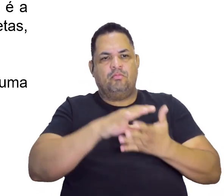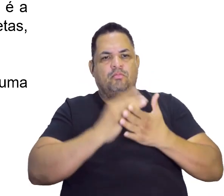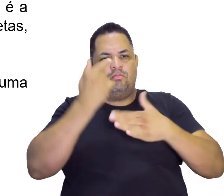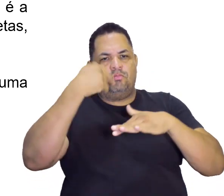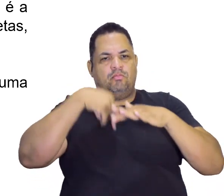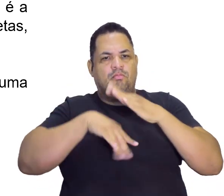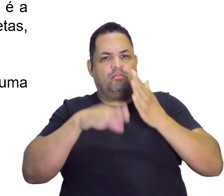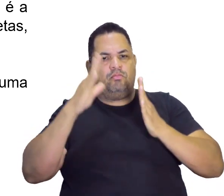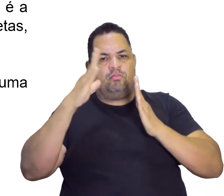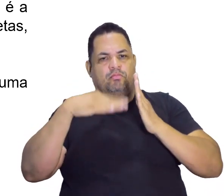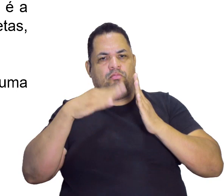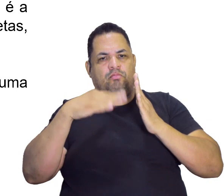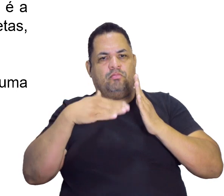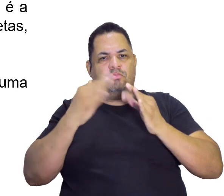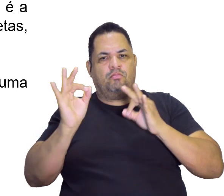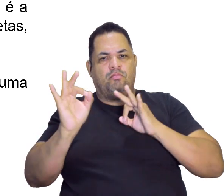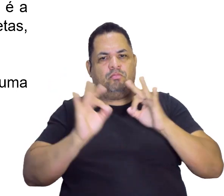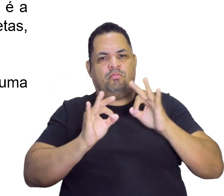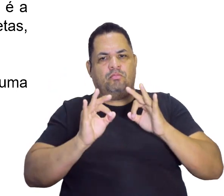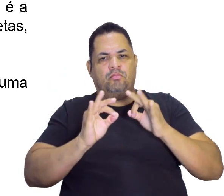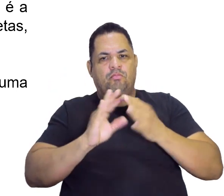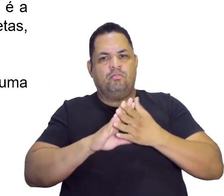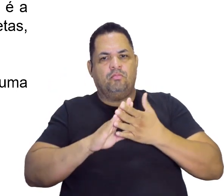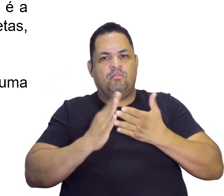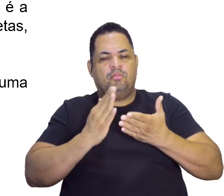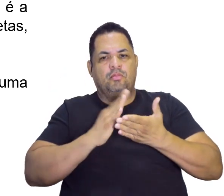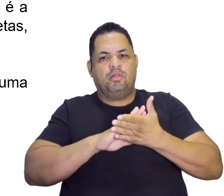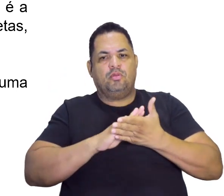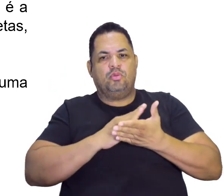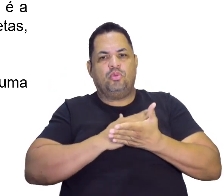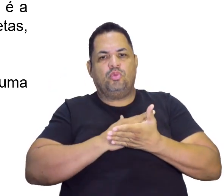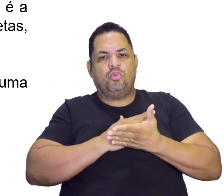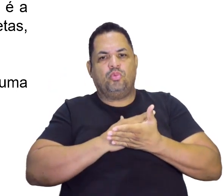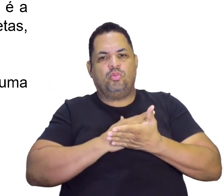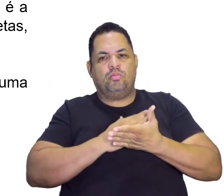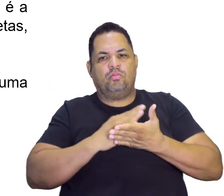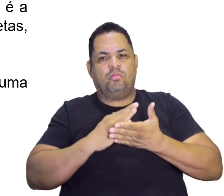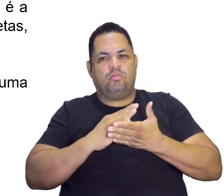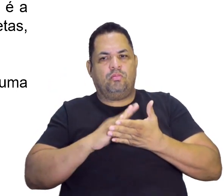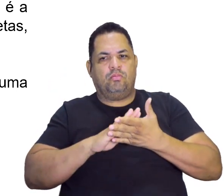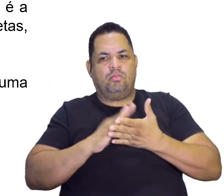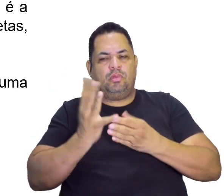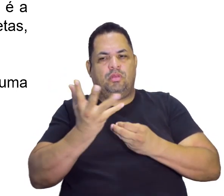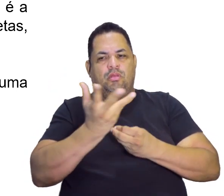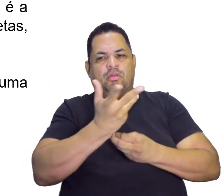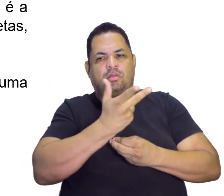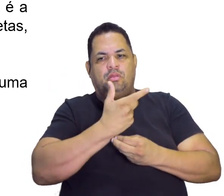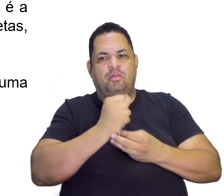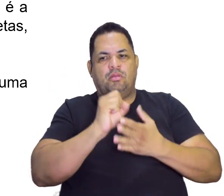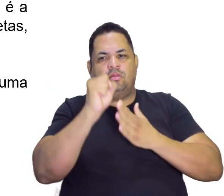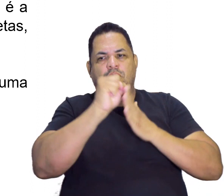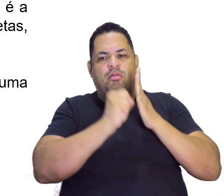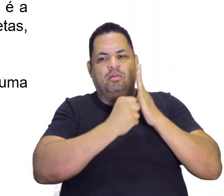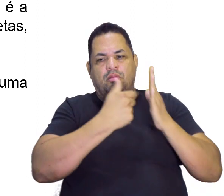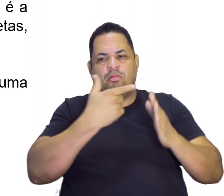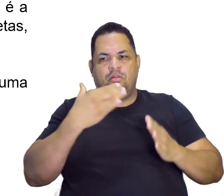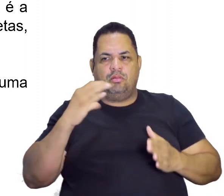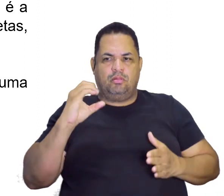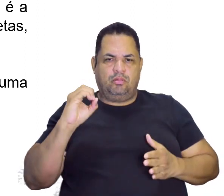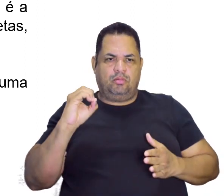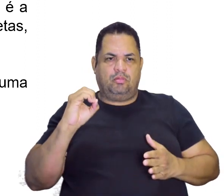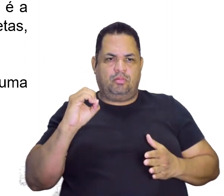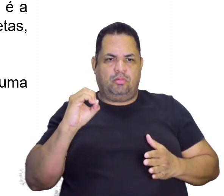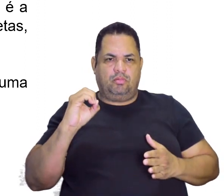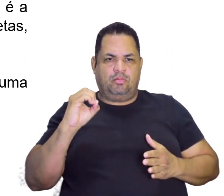revolucionou profundamente a pintura e deu início às grandes tendências da arte do século